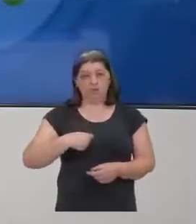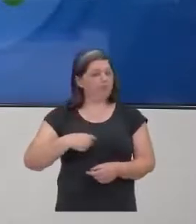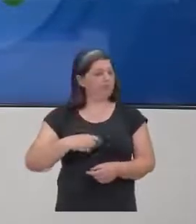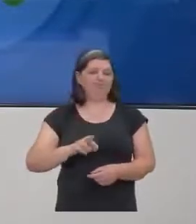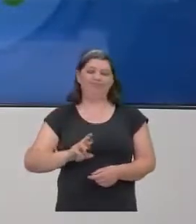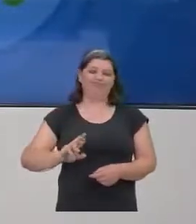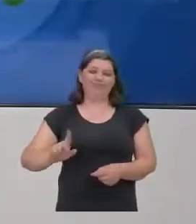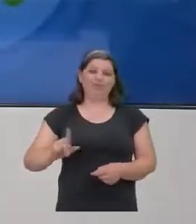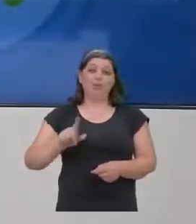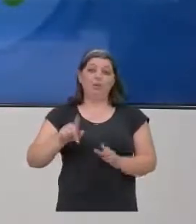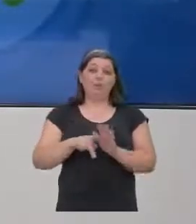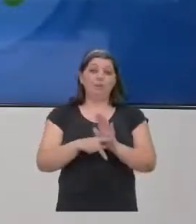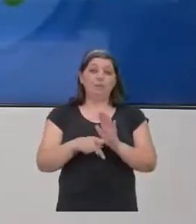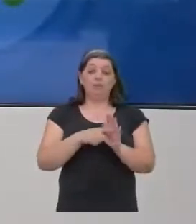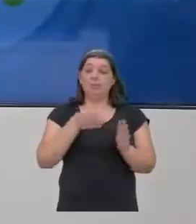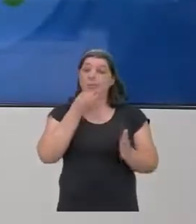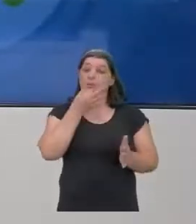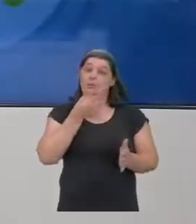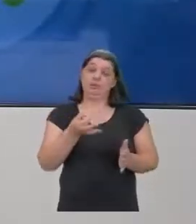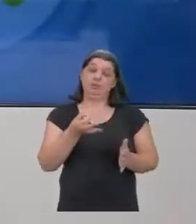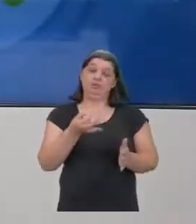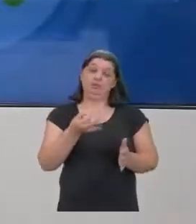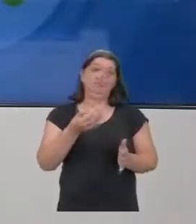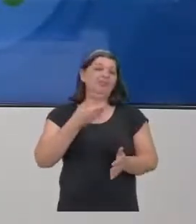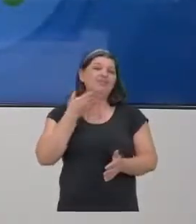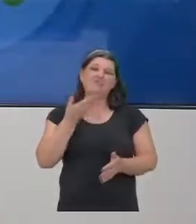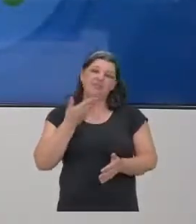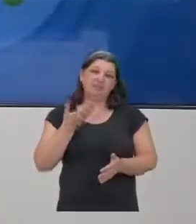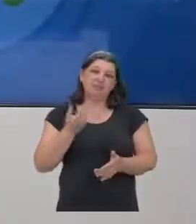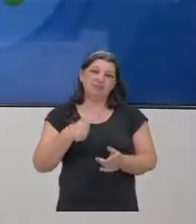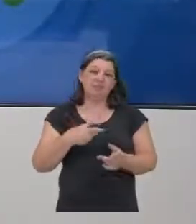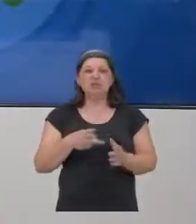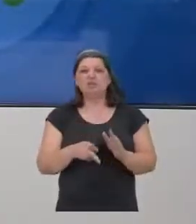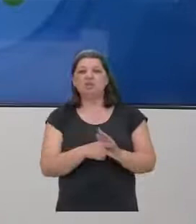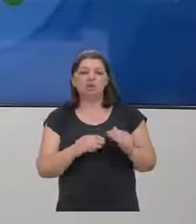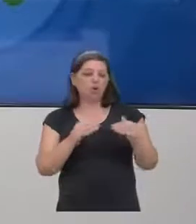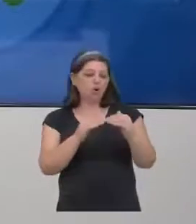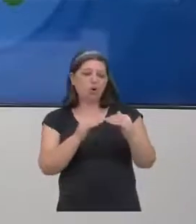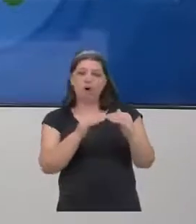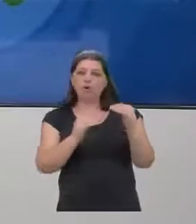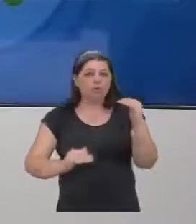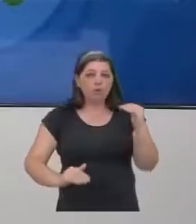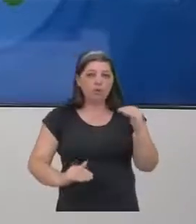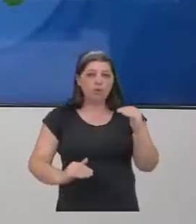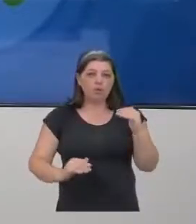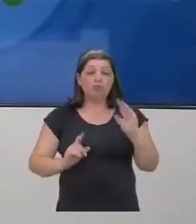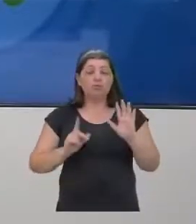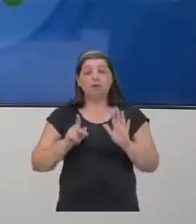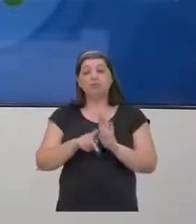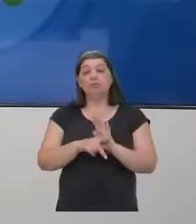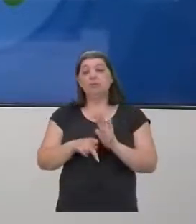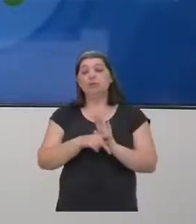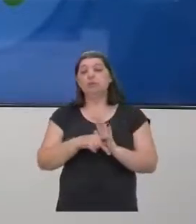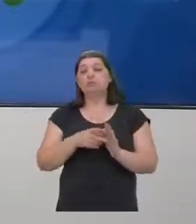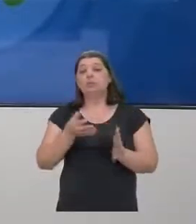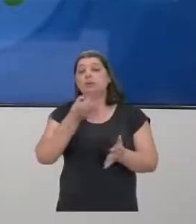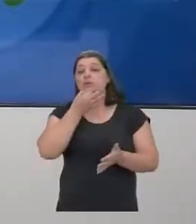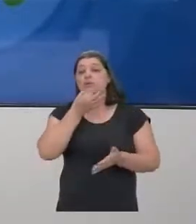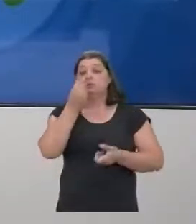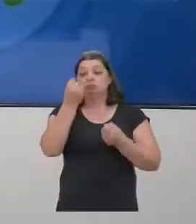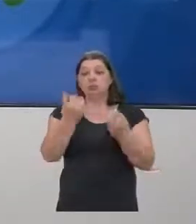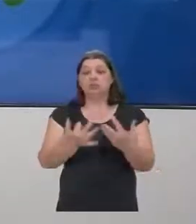que eu falei no começo da aula, opinião é muito fácil, você ter a favor ou contra, mas argumentar. E olha, eu